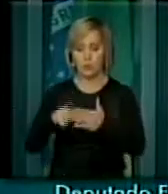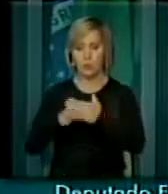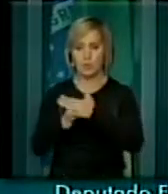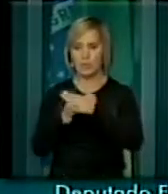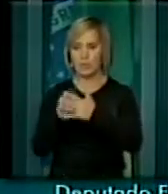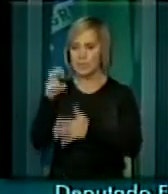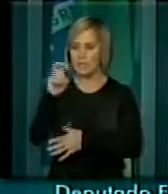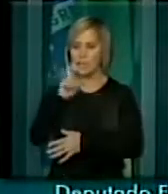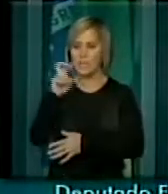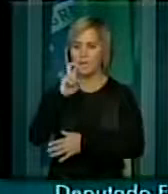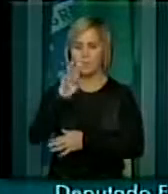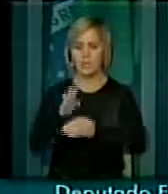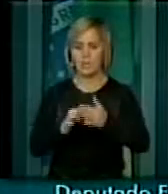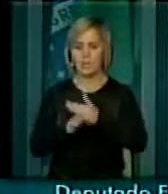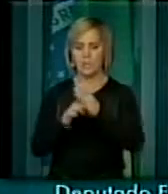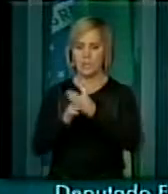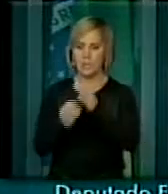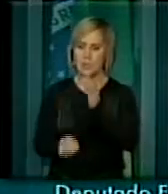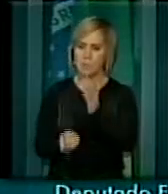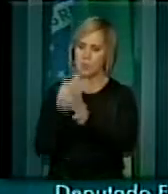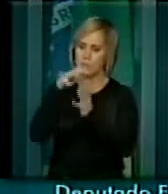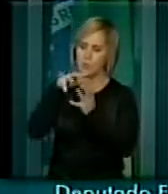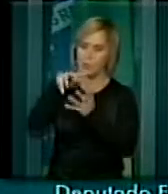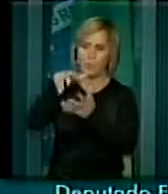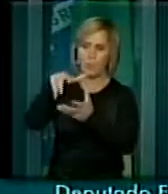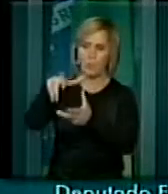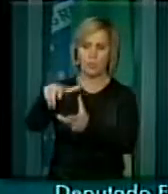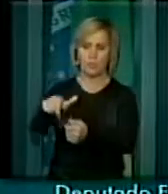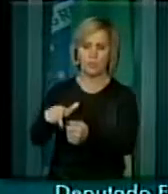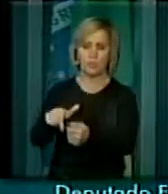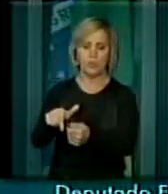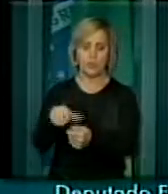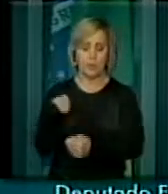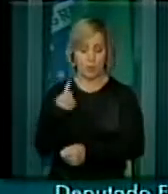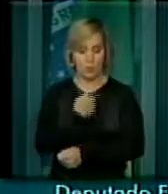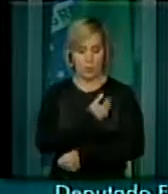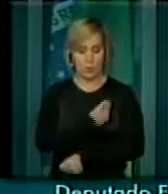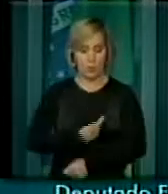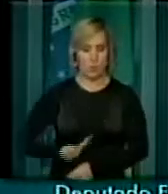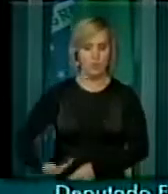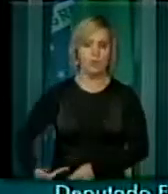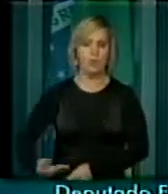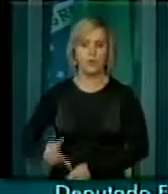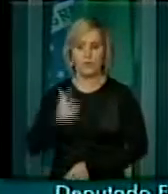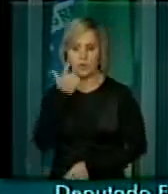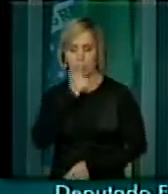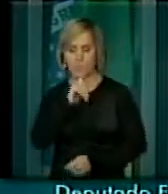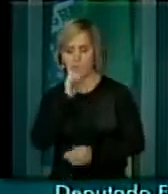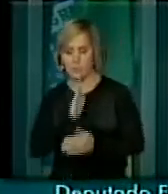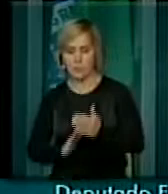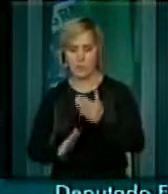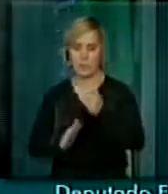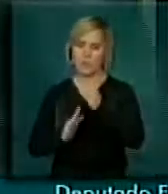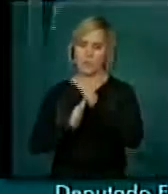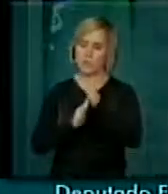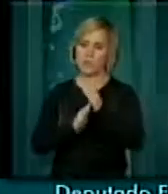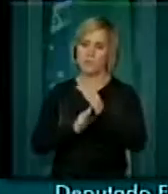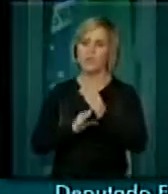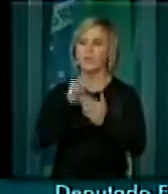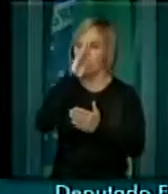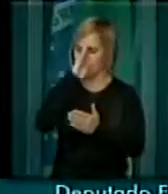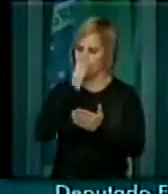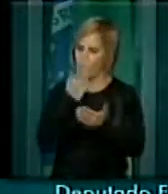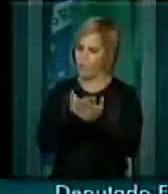quinta empresa energética do mundo. No nosso governo, atingiu um patamar de credibilidade e